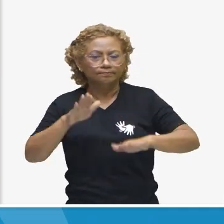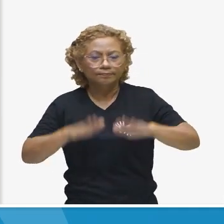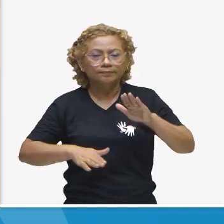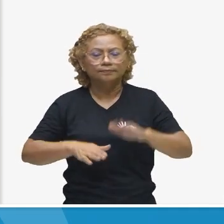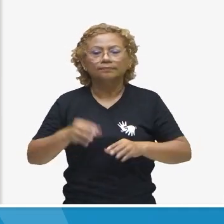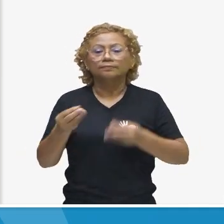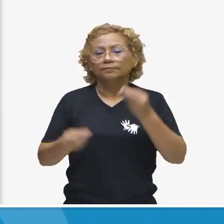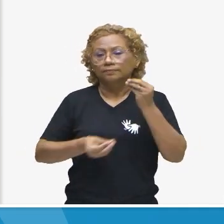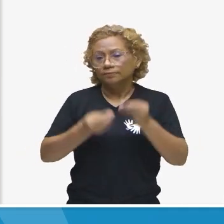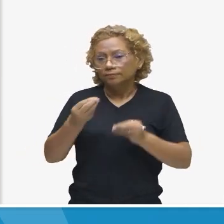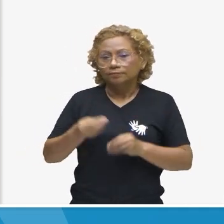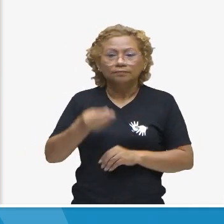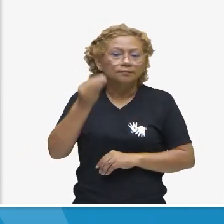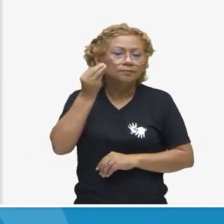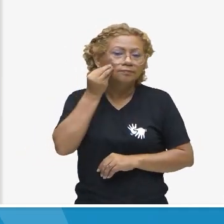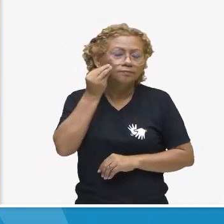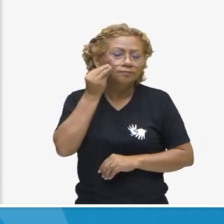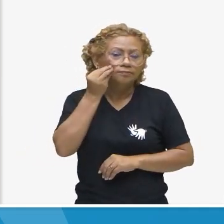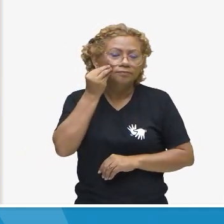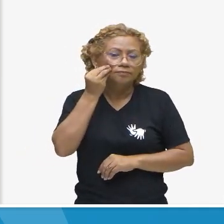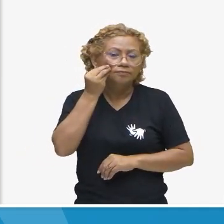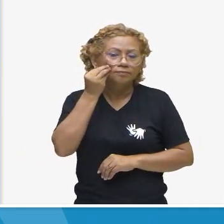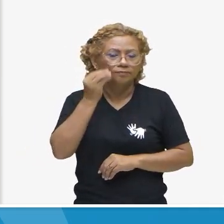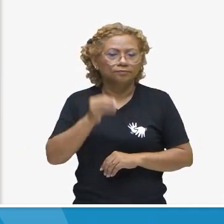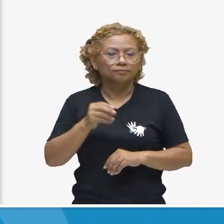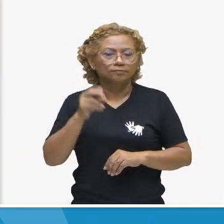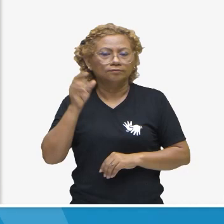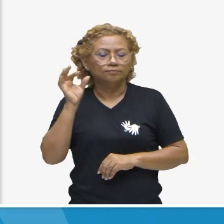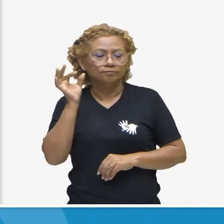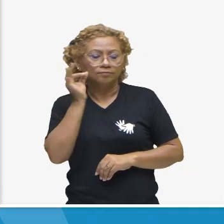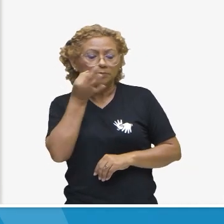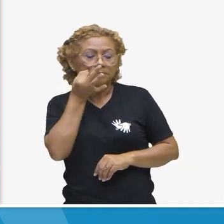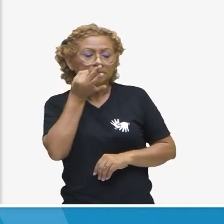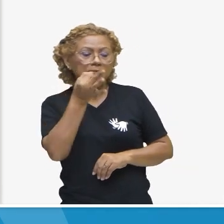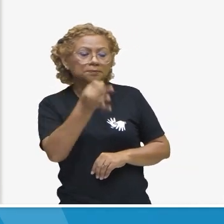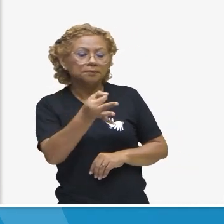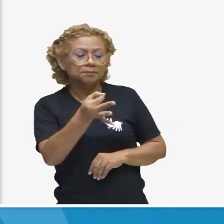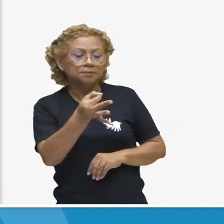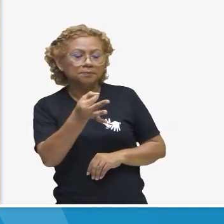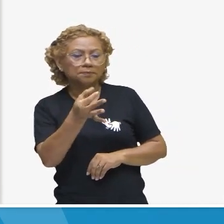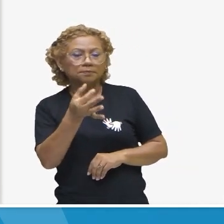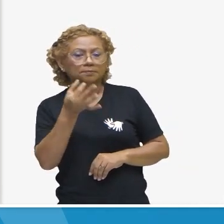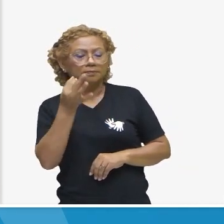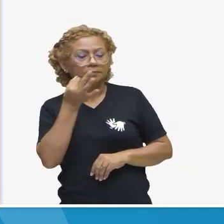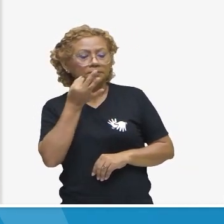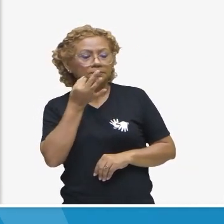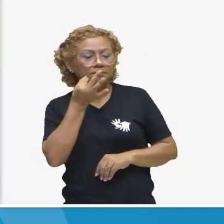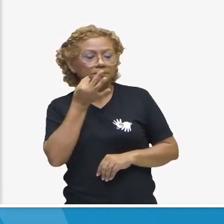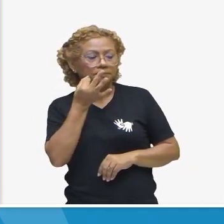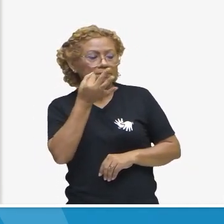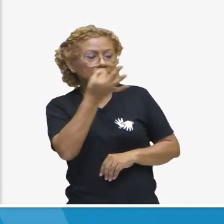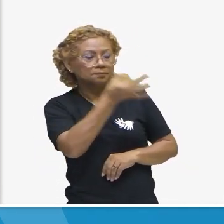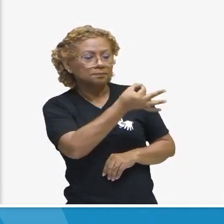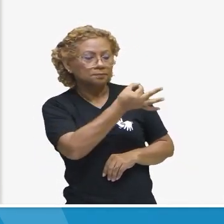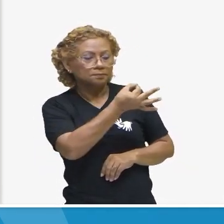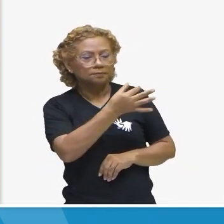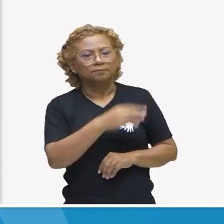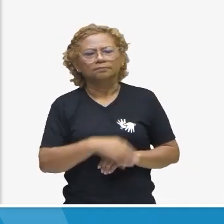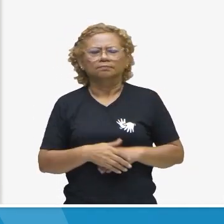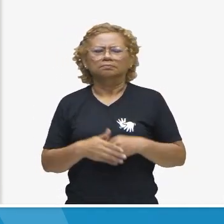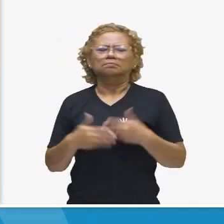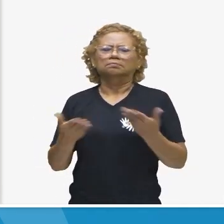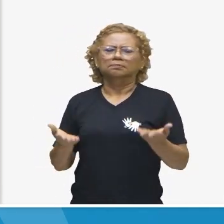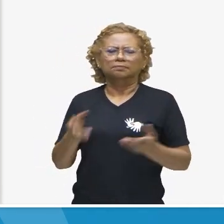perspectivas diferentes da gente projetar uma mesma figura, ok? Professor, essas questões envolvendo